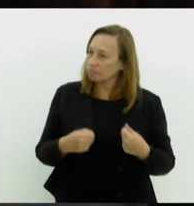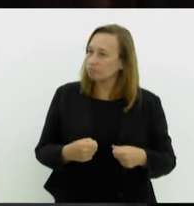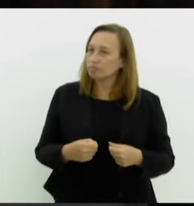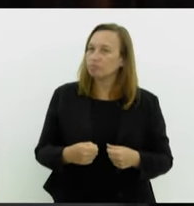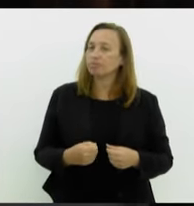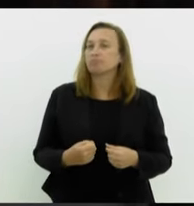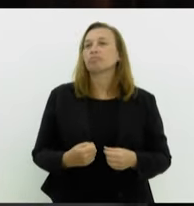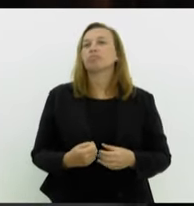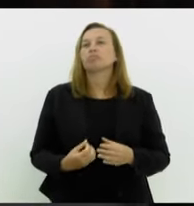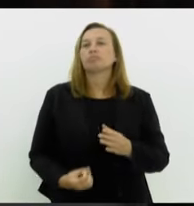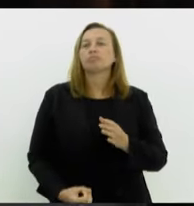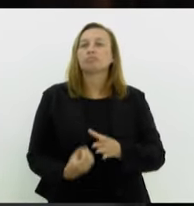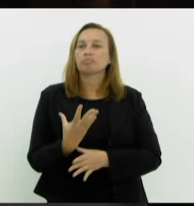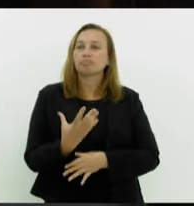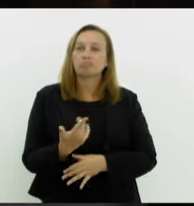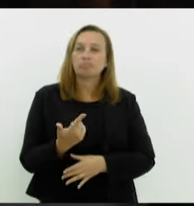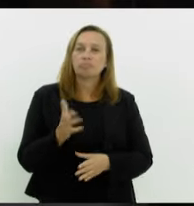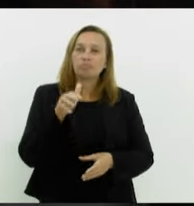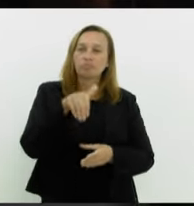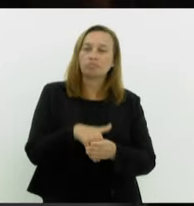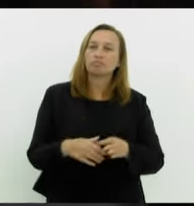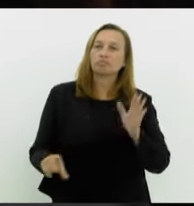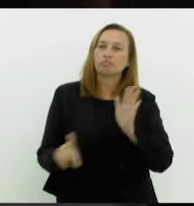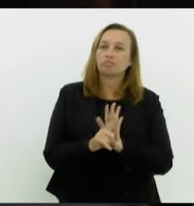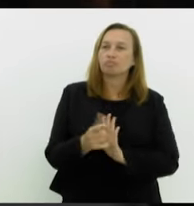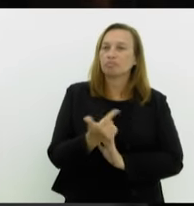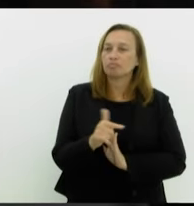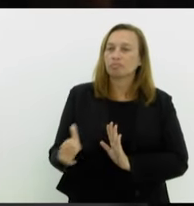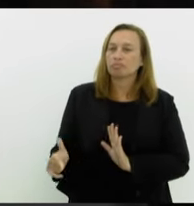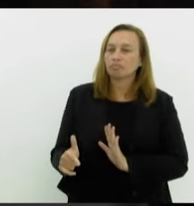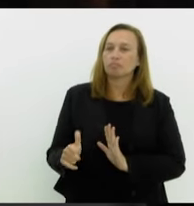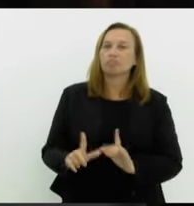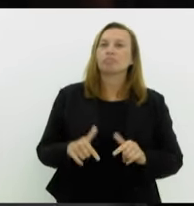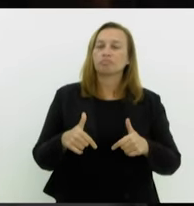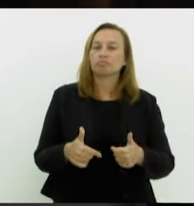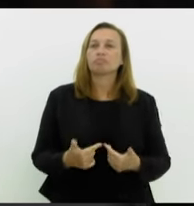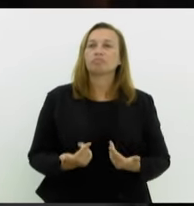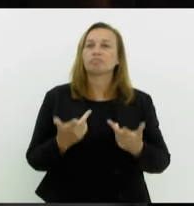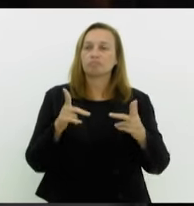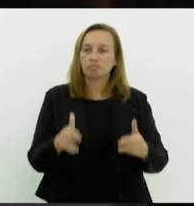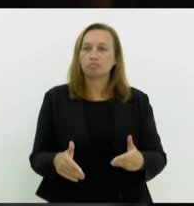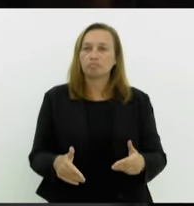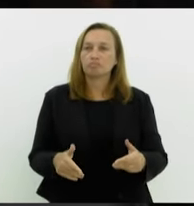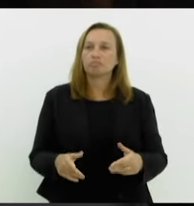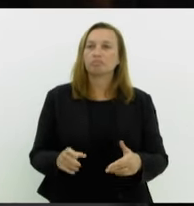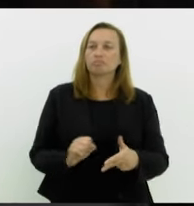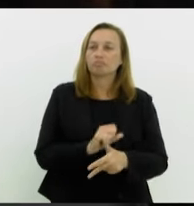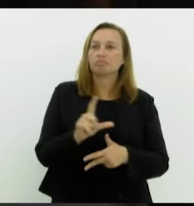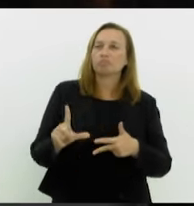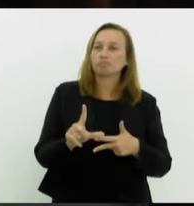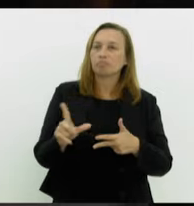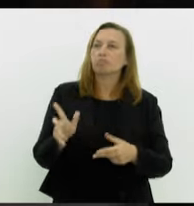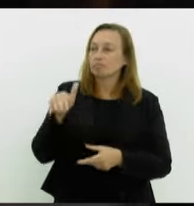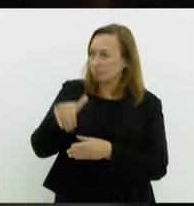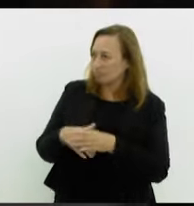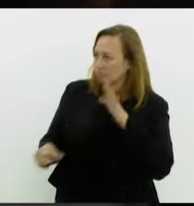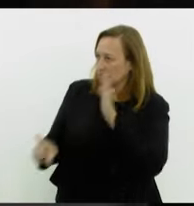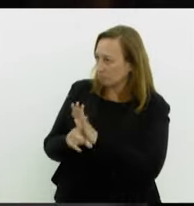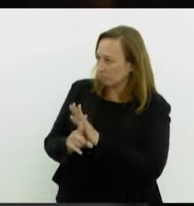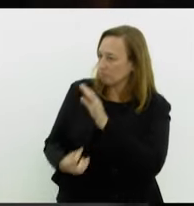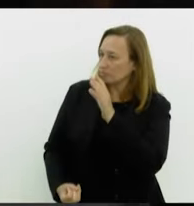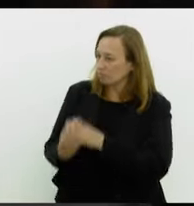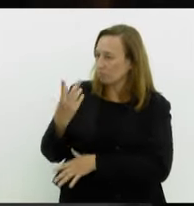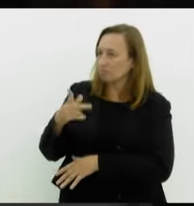instalada não adianta votar lei se não for aplicada e a mesma coisa a gente tem que falar pro legislativo votou lei criou a